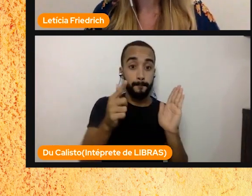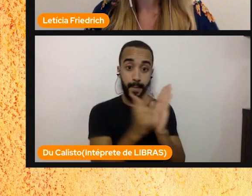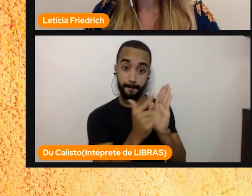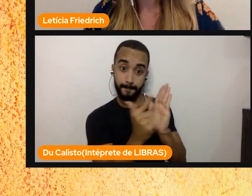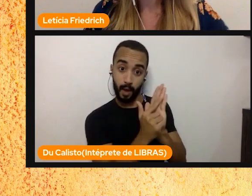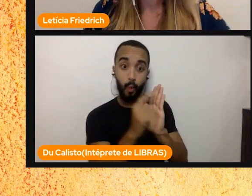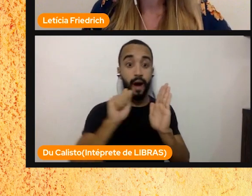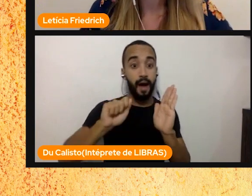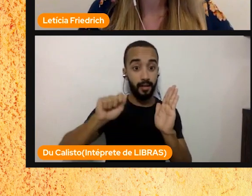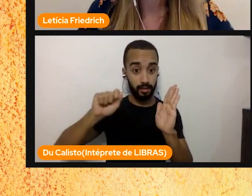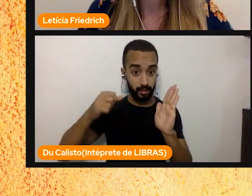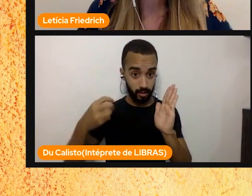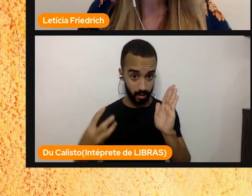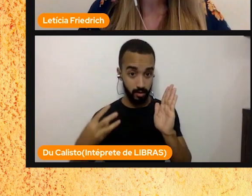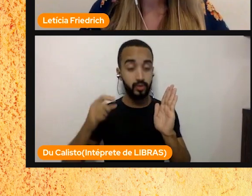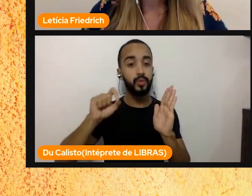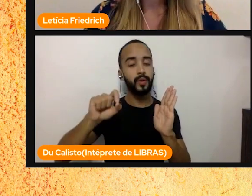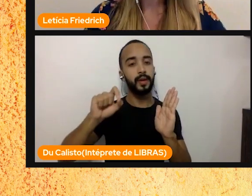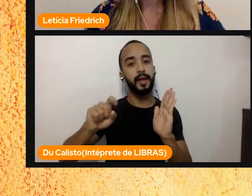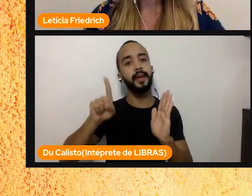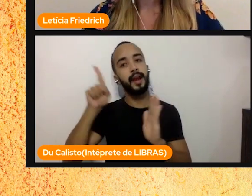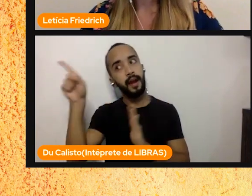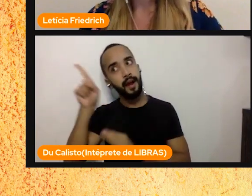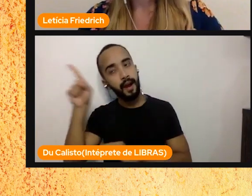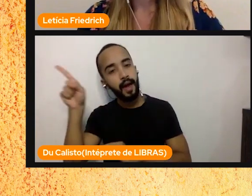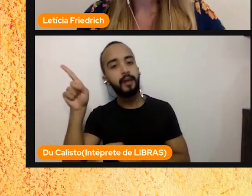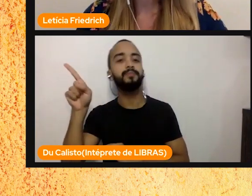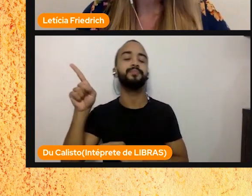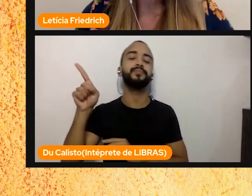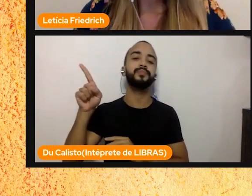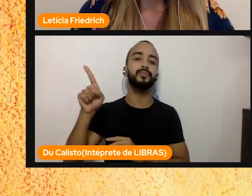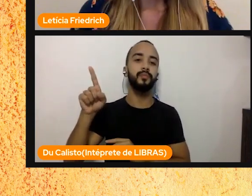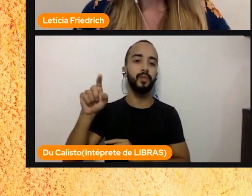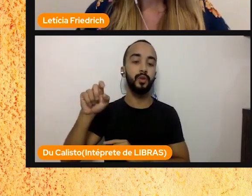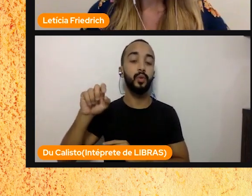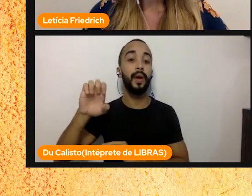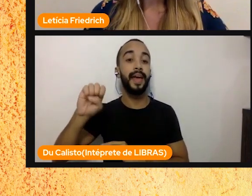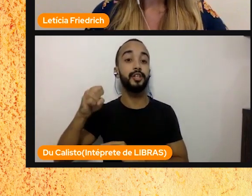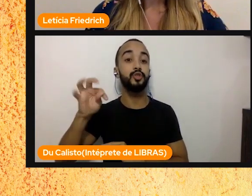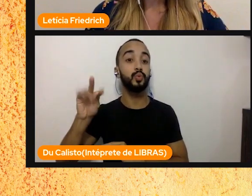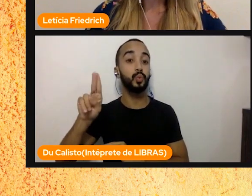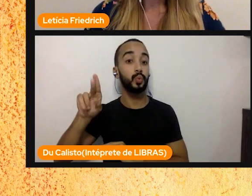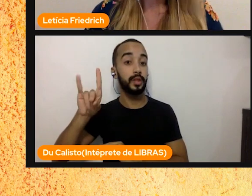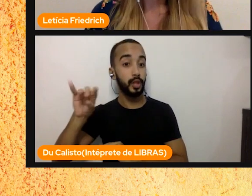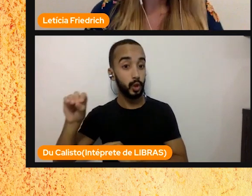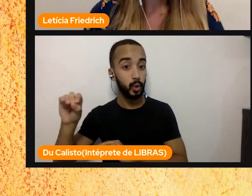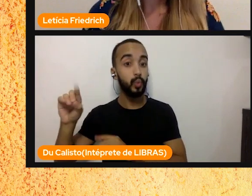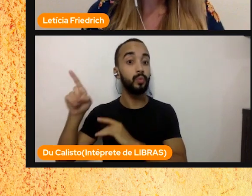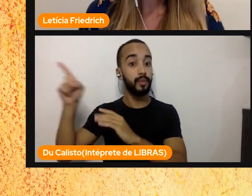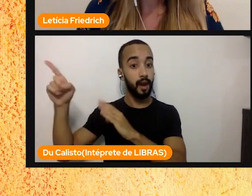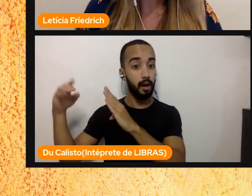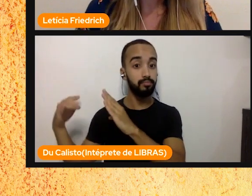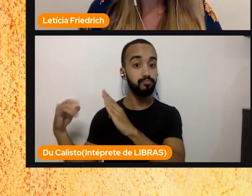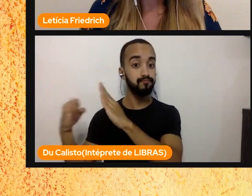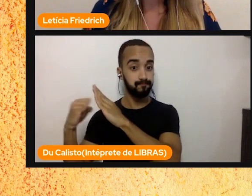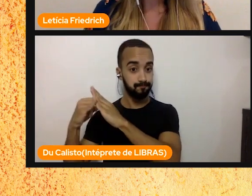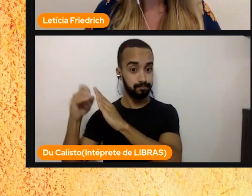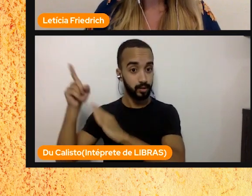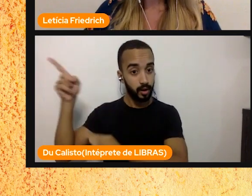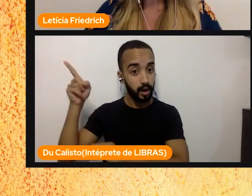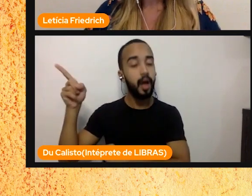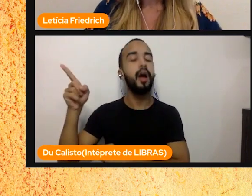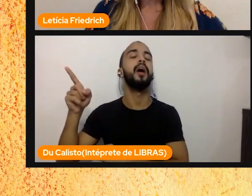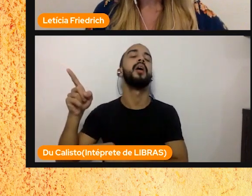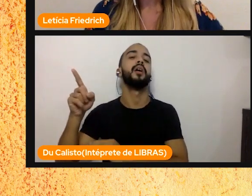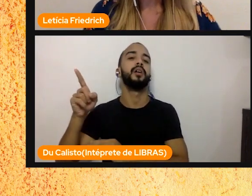estúdio da Campo 4, que é da Ida e do César Coelho, no Rio, e com a pandemia, infelizmente, não deu para